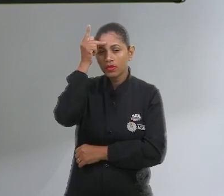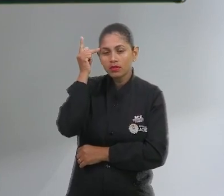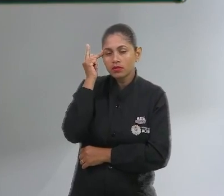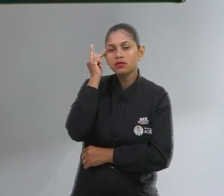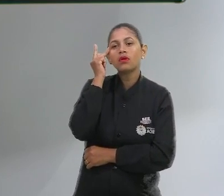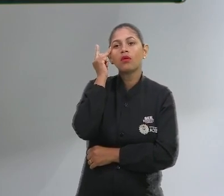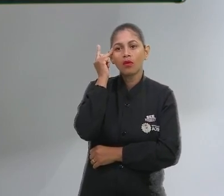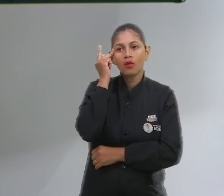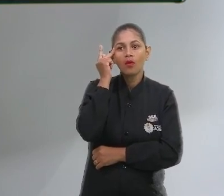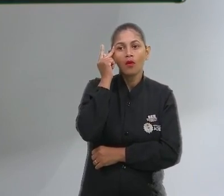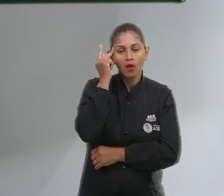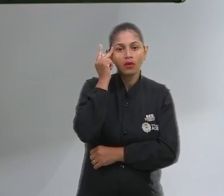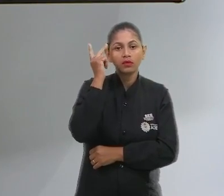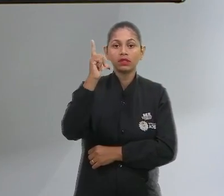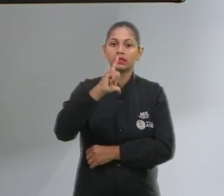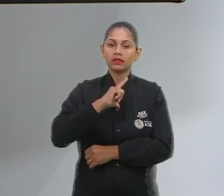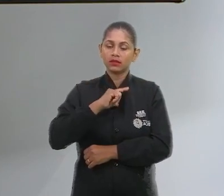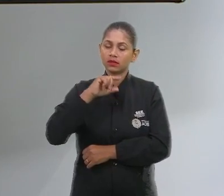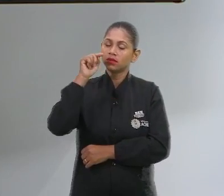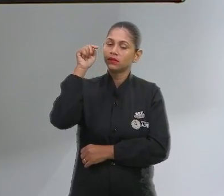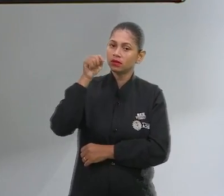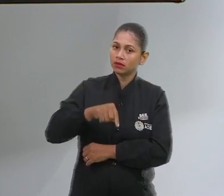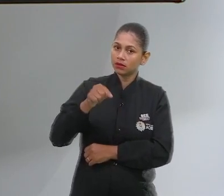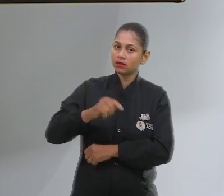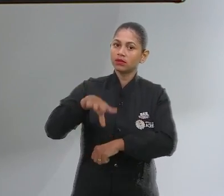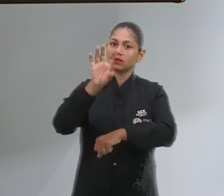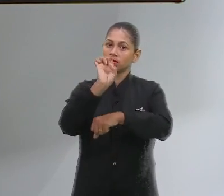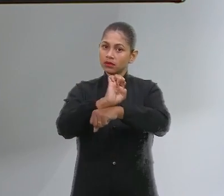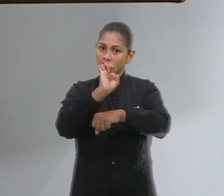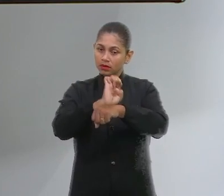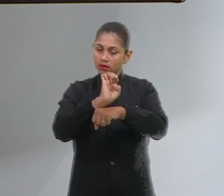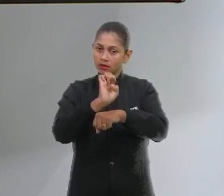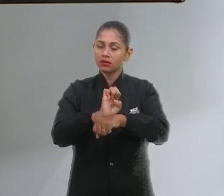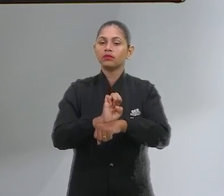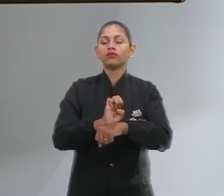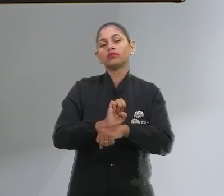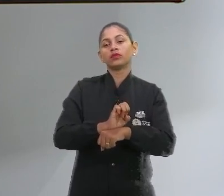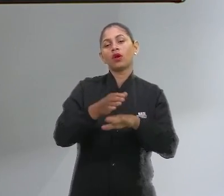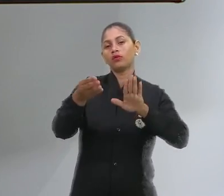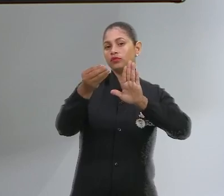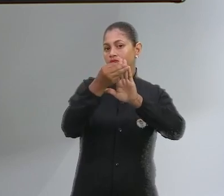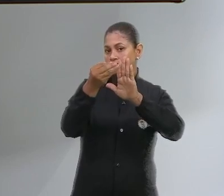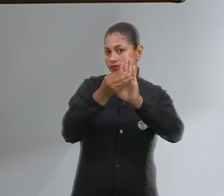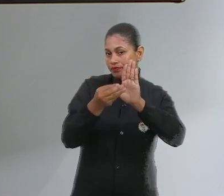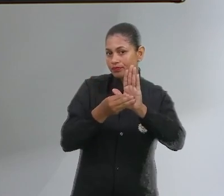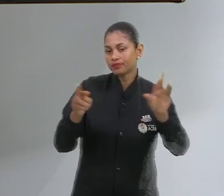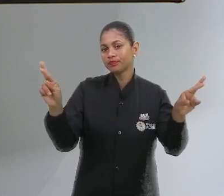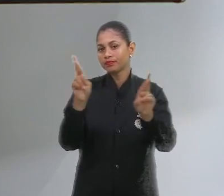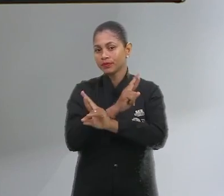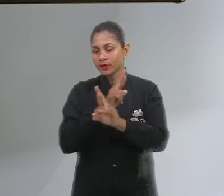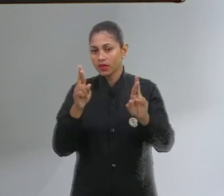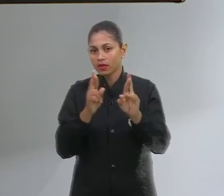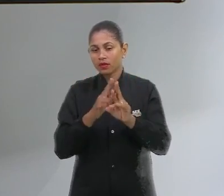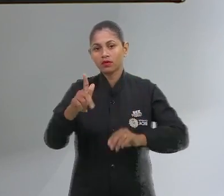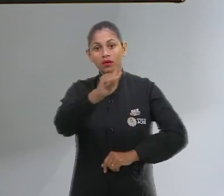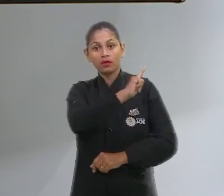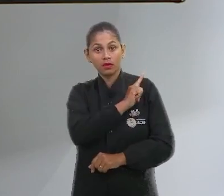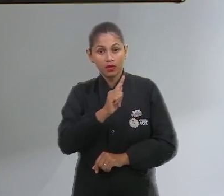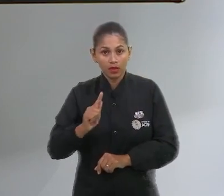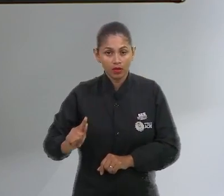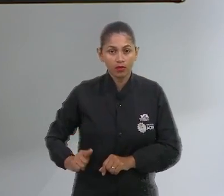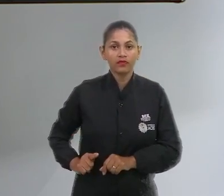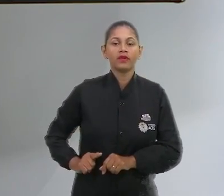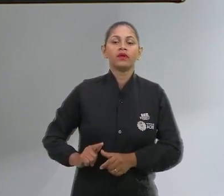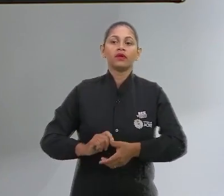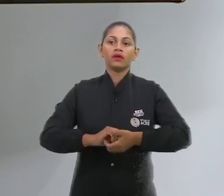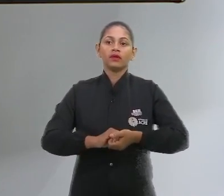de habitantes que existem no nosso estado, conforme o último censo, os dados em relação ao nosso governo